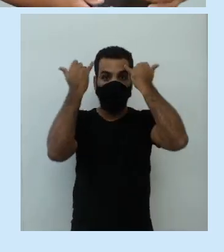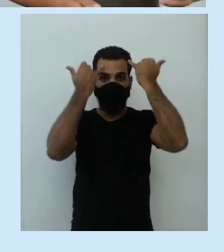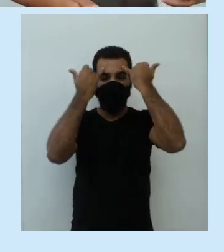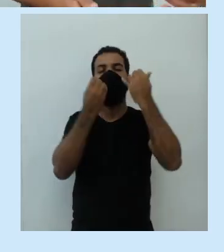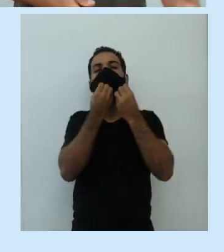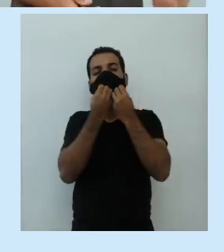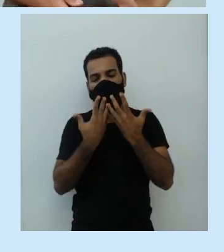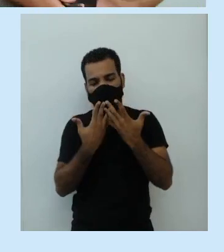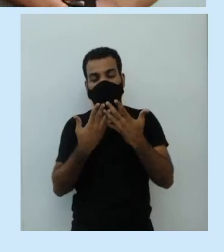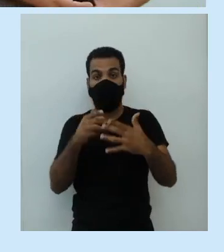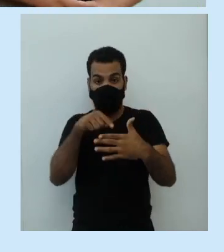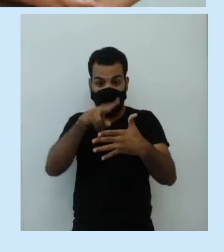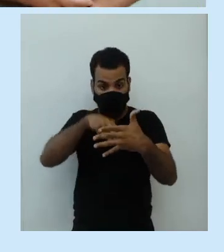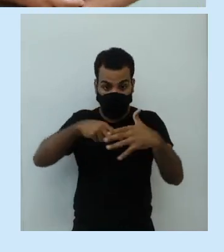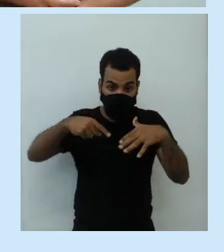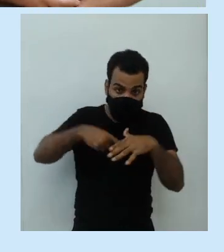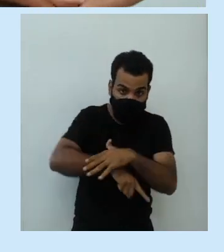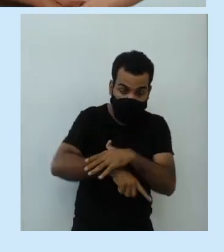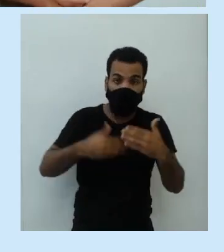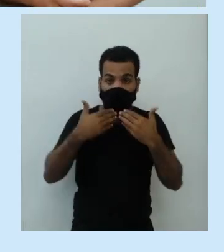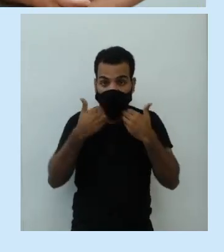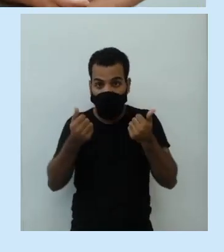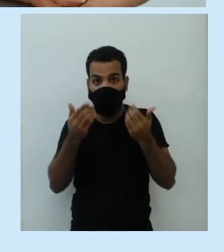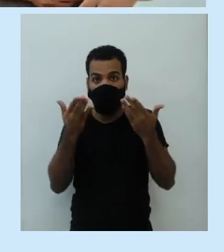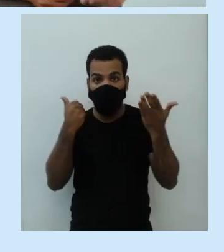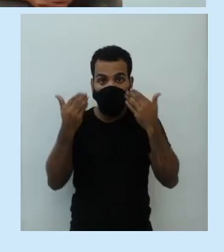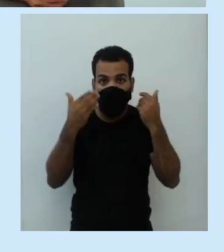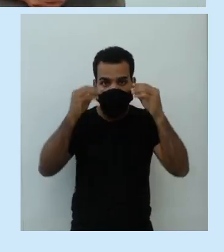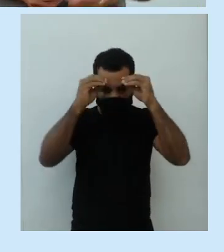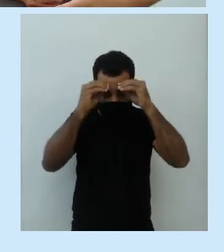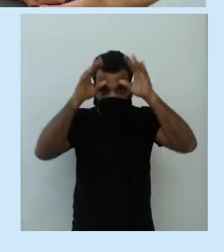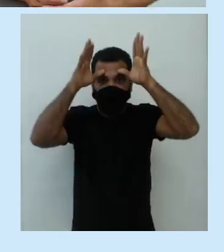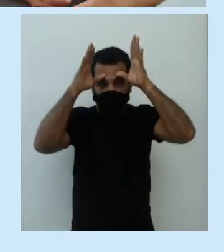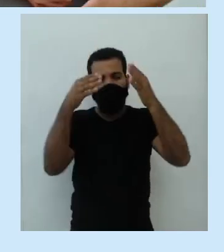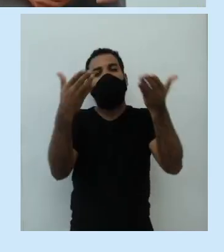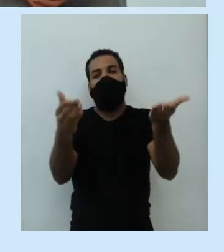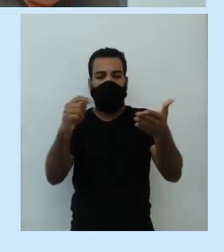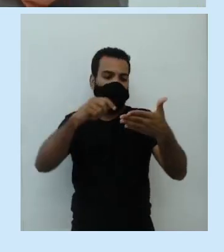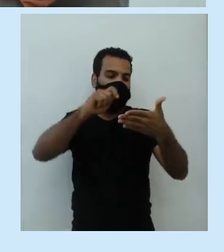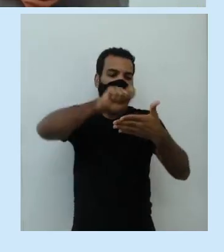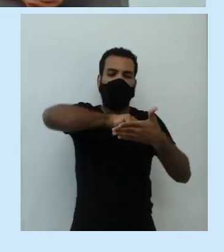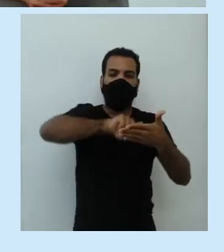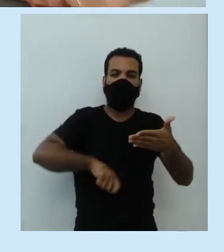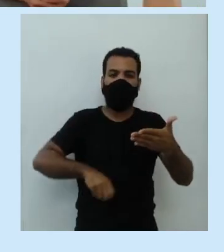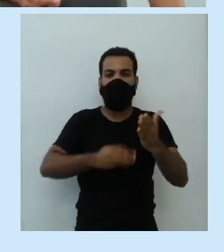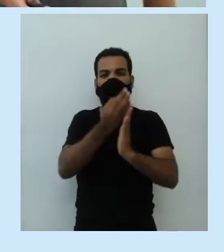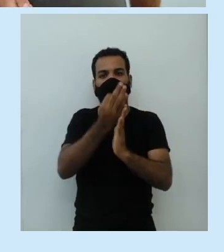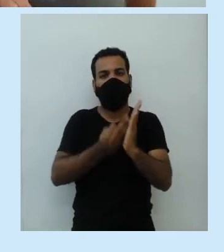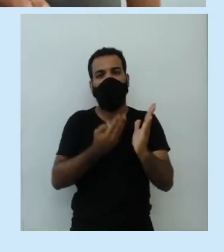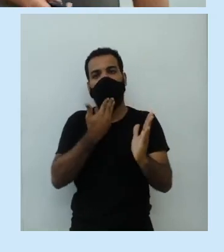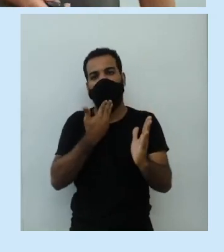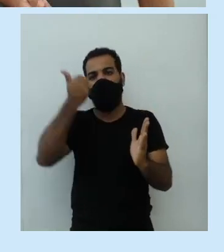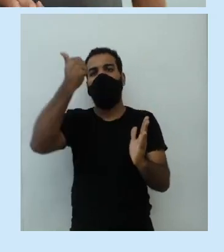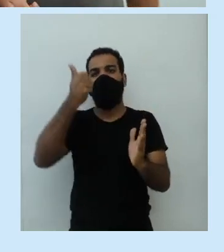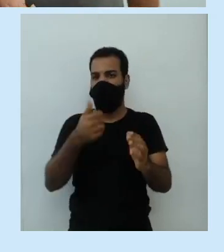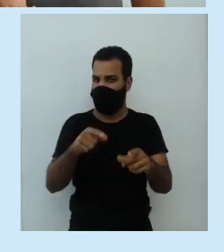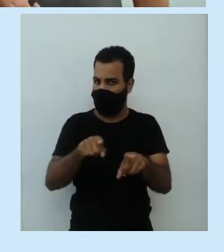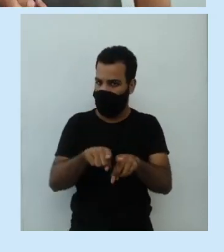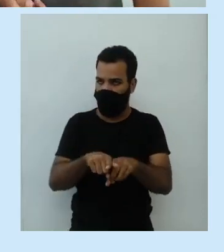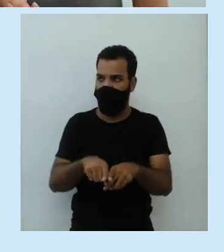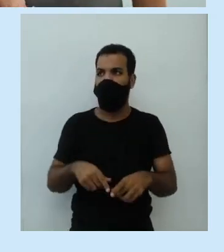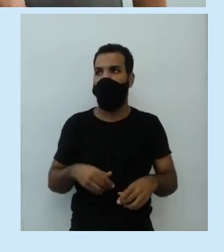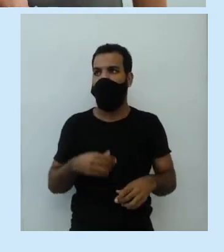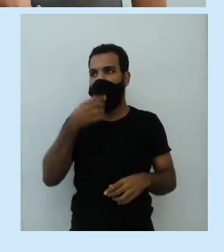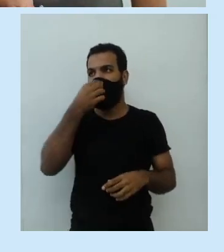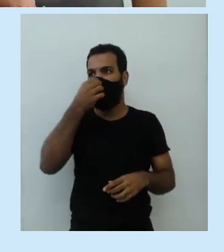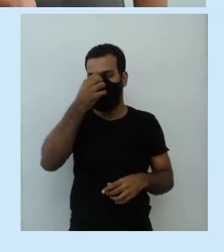Quanto mais aprofundado você tiver num conhecimento, melhor também pode ser a tua escrita na hora da